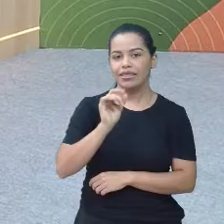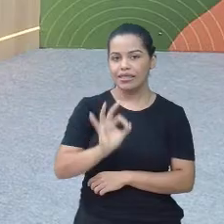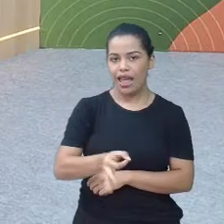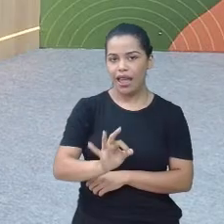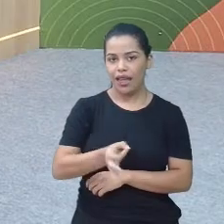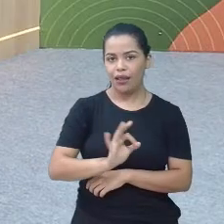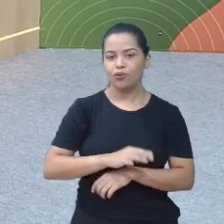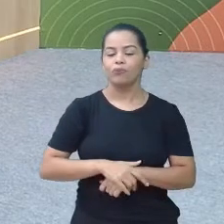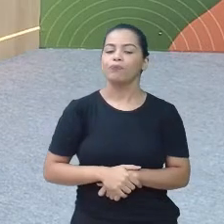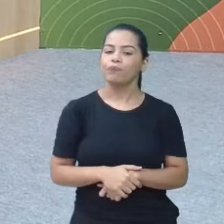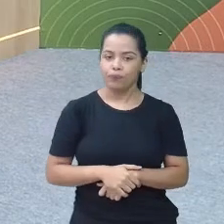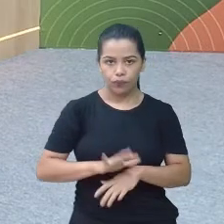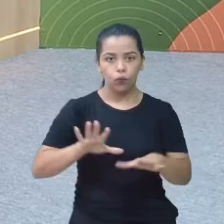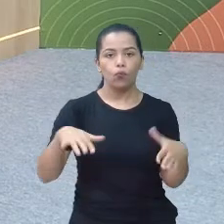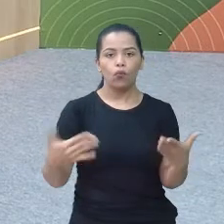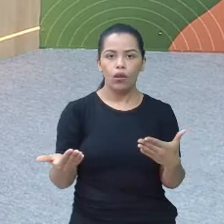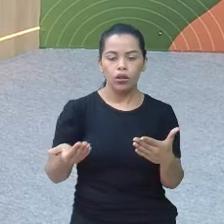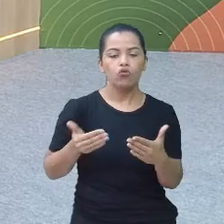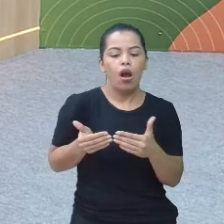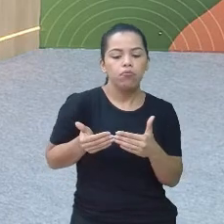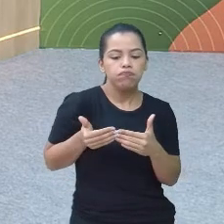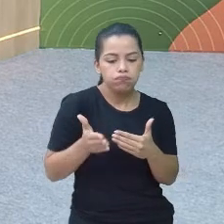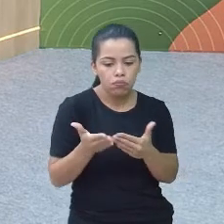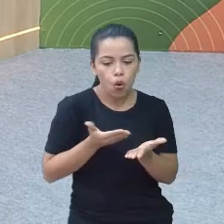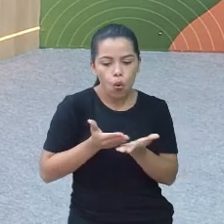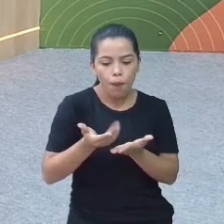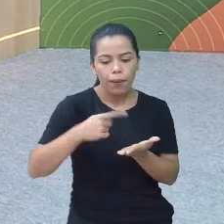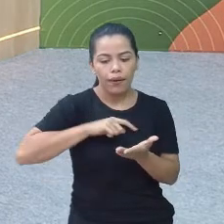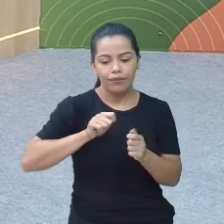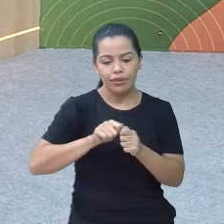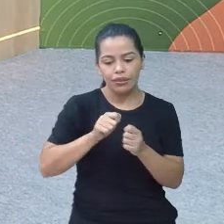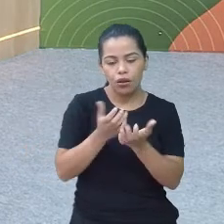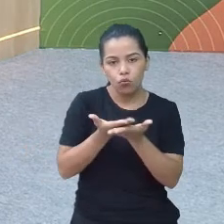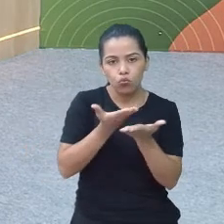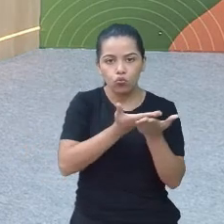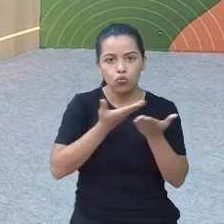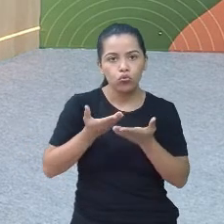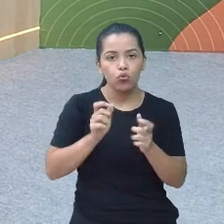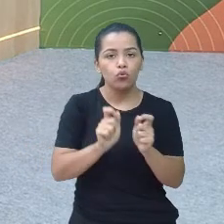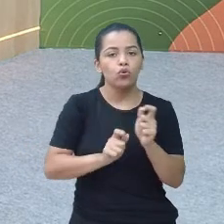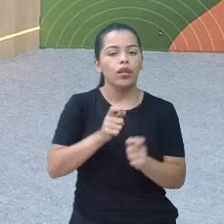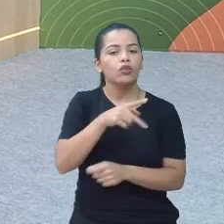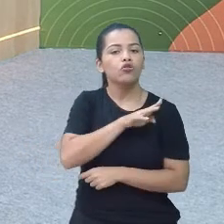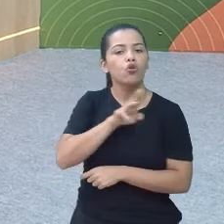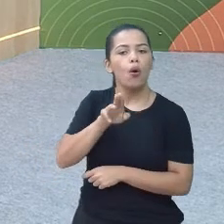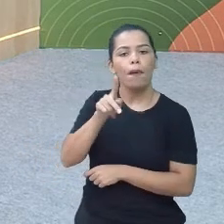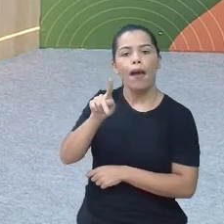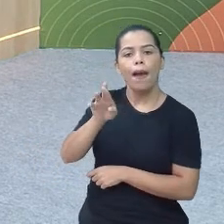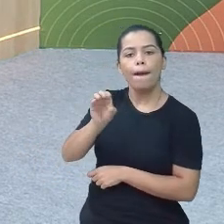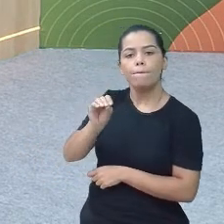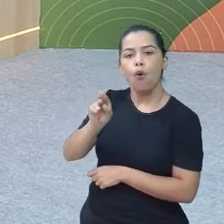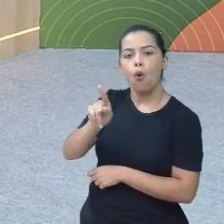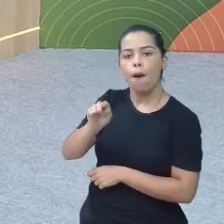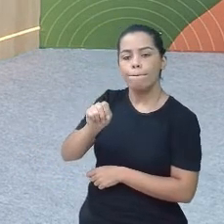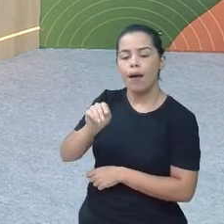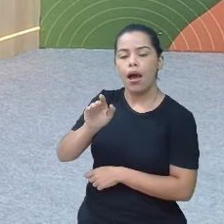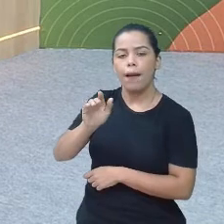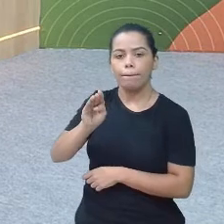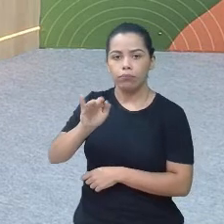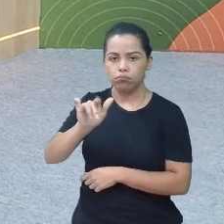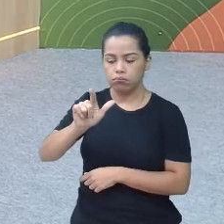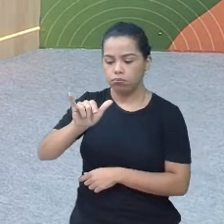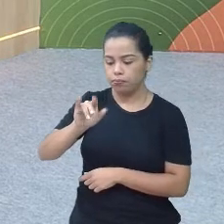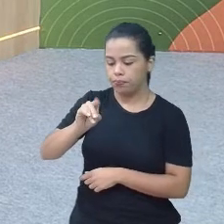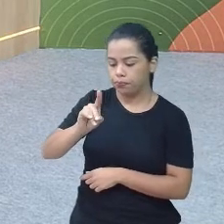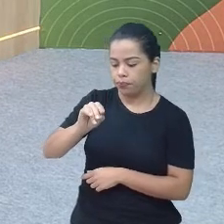Então, isso daí é o pontapé inicial para a gente fazer um estudo do que a gente chama do estudo da probabilidade, tá certo? A probabilidade